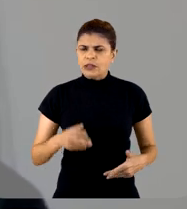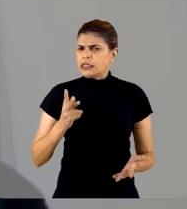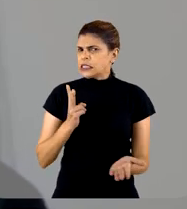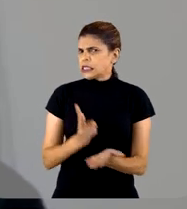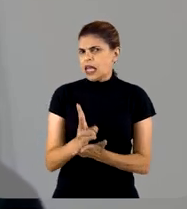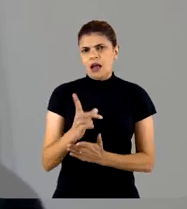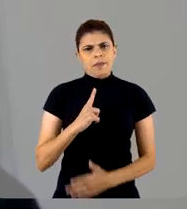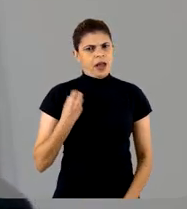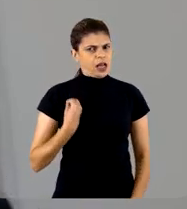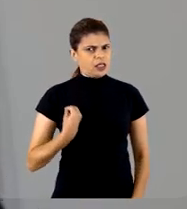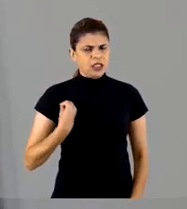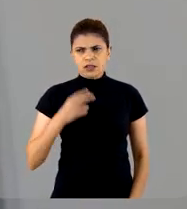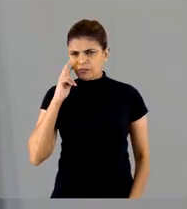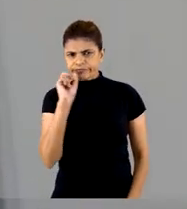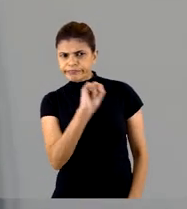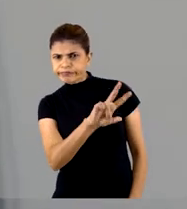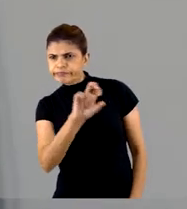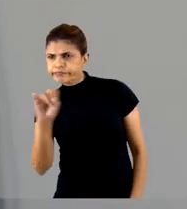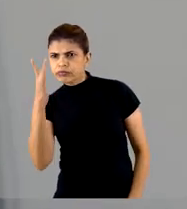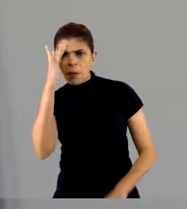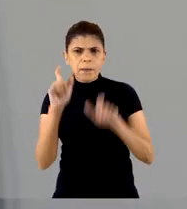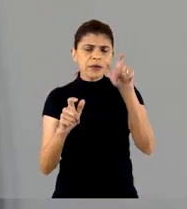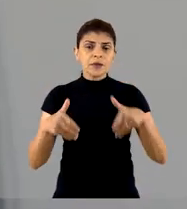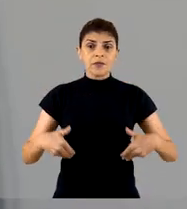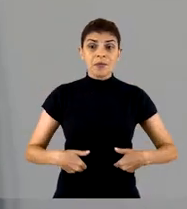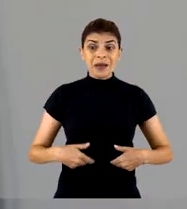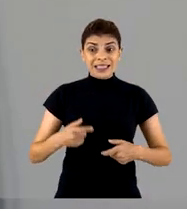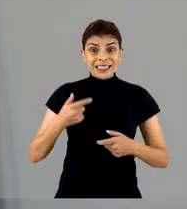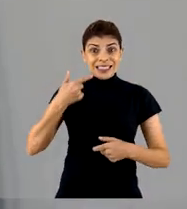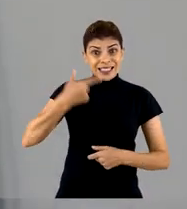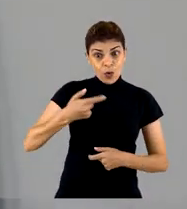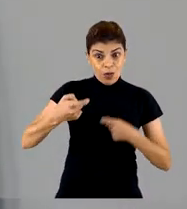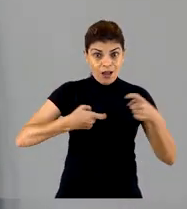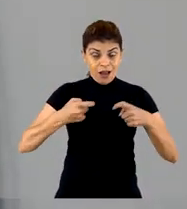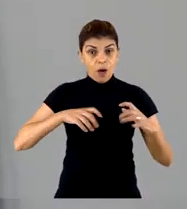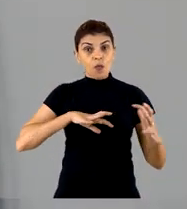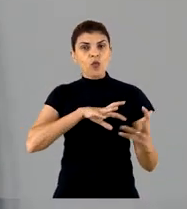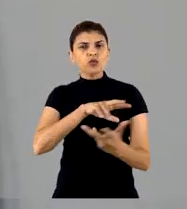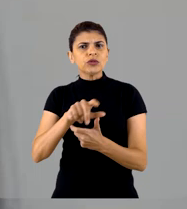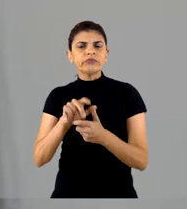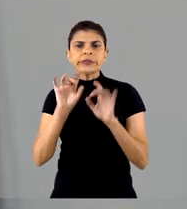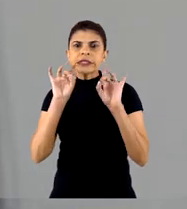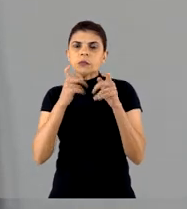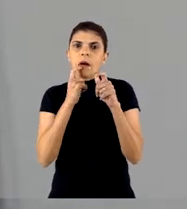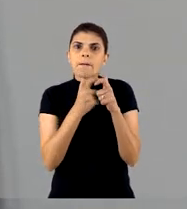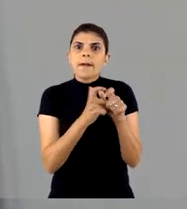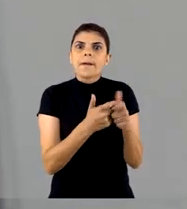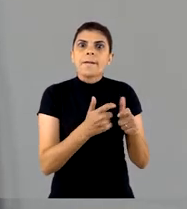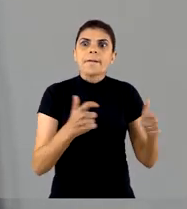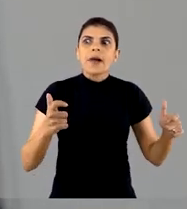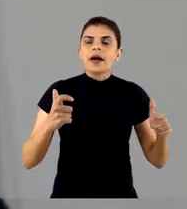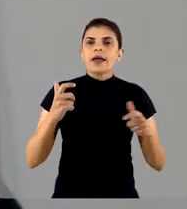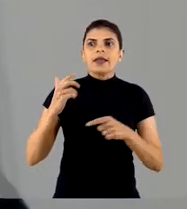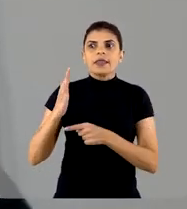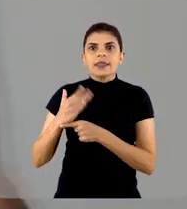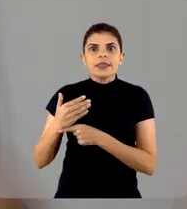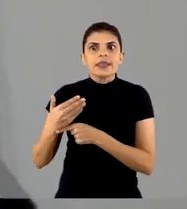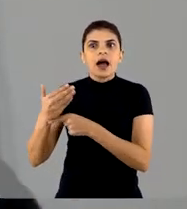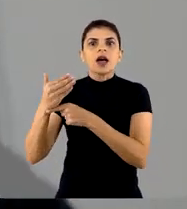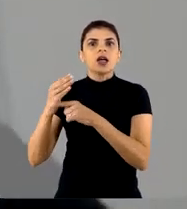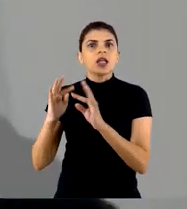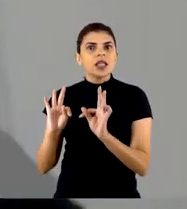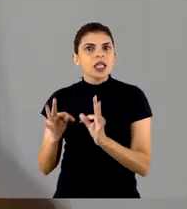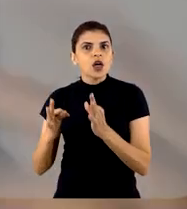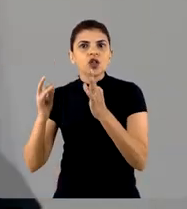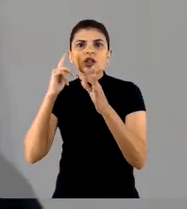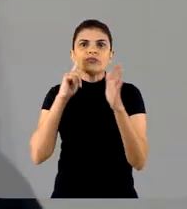contrário, sempre existiu, existiu bastante. Mas após a Segunda Guerra Mundial, em especial com o avanço da tecnologia, das